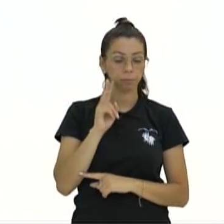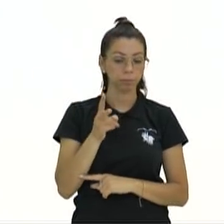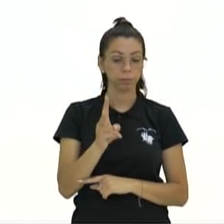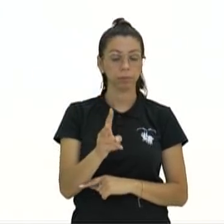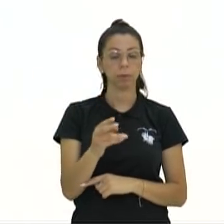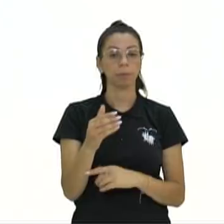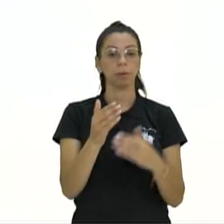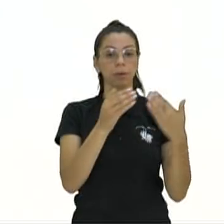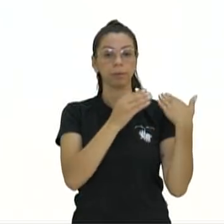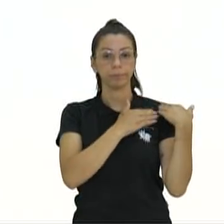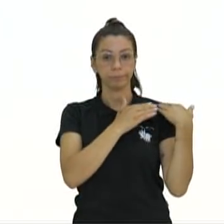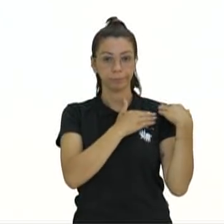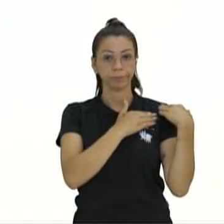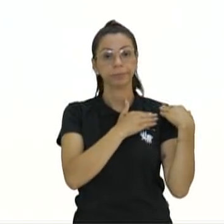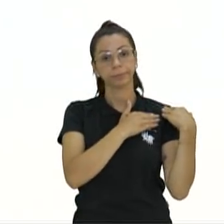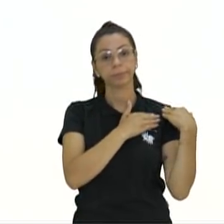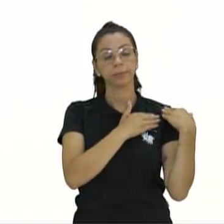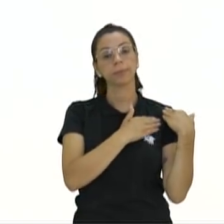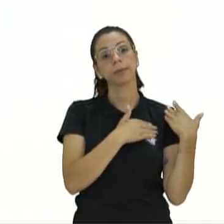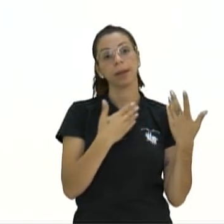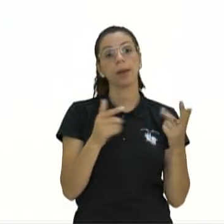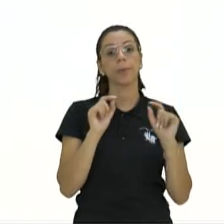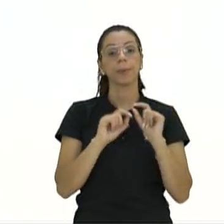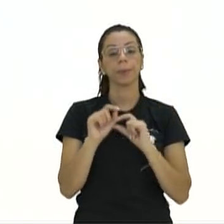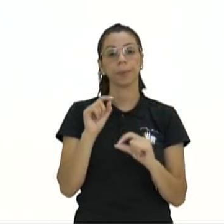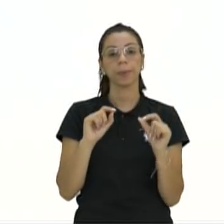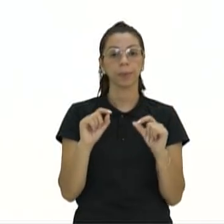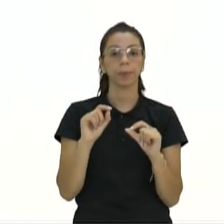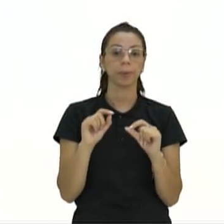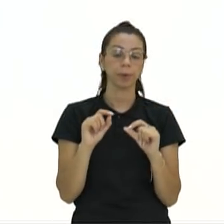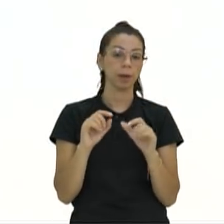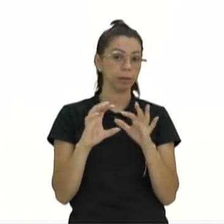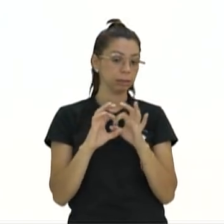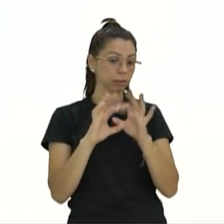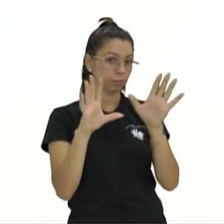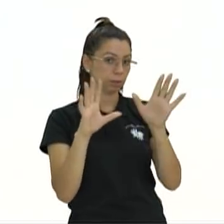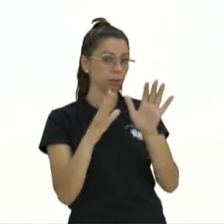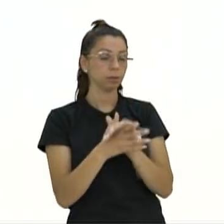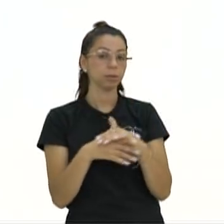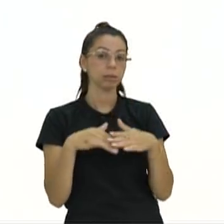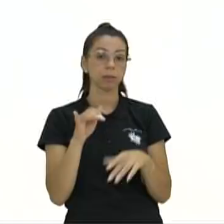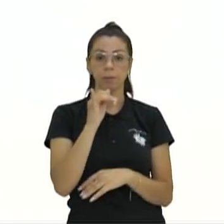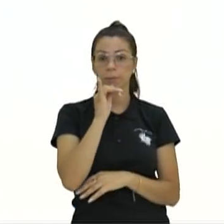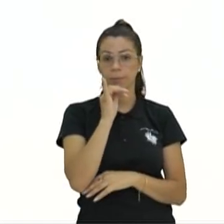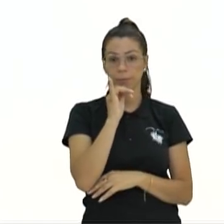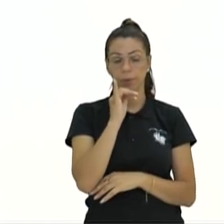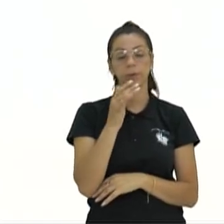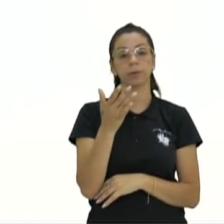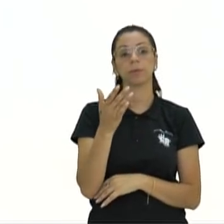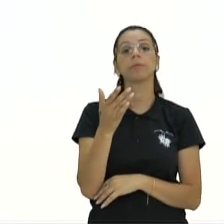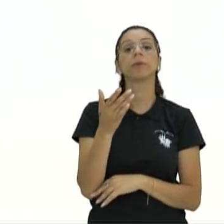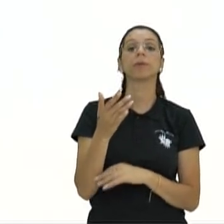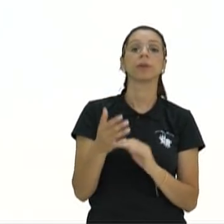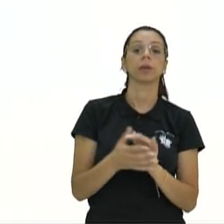da responsabilidade, ela é muito ligada à liberdade. Se eu